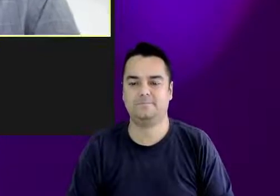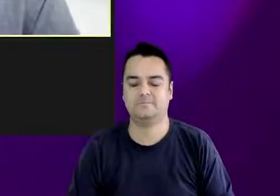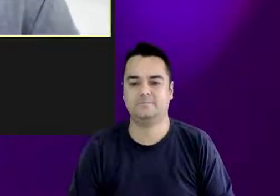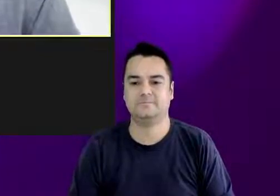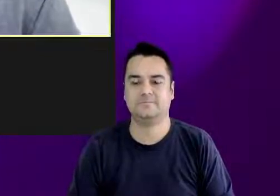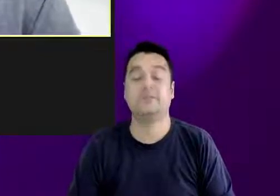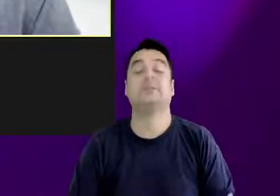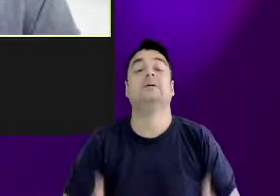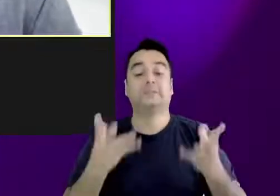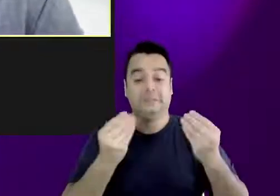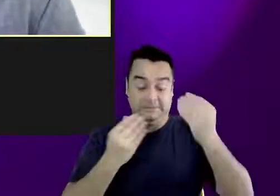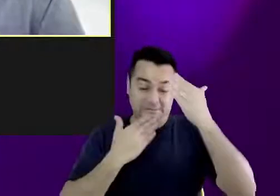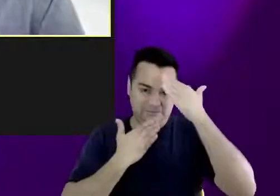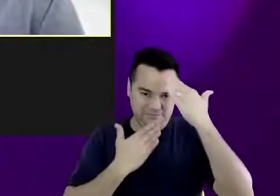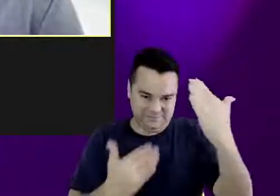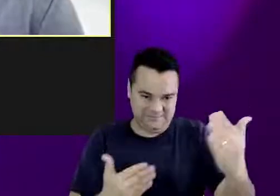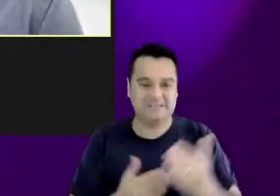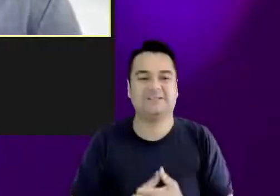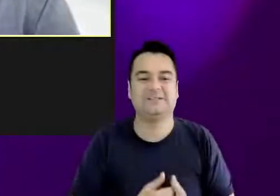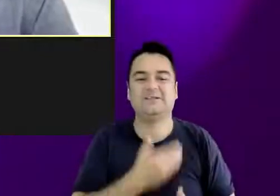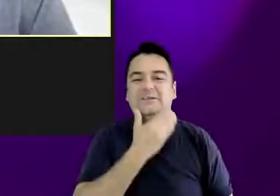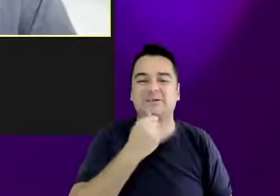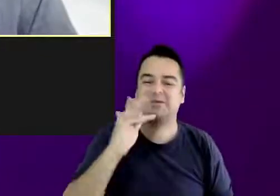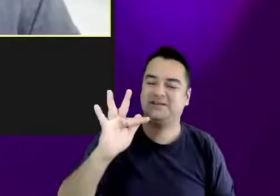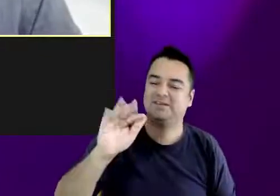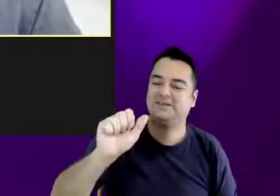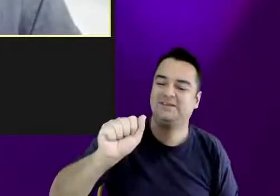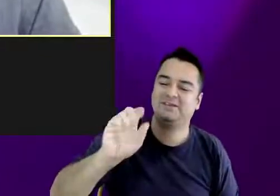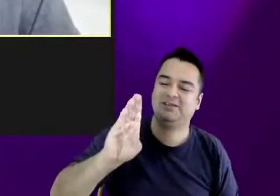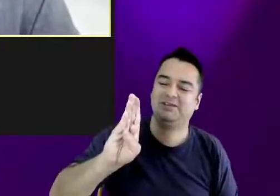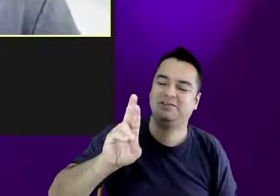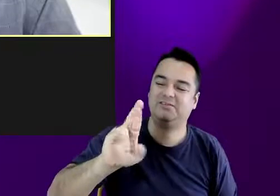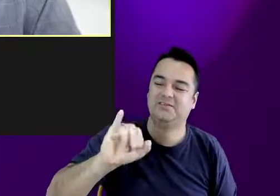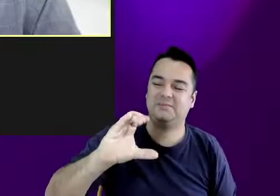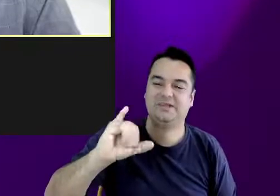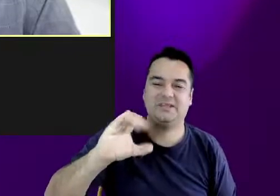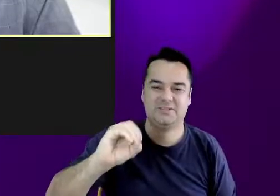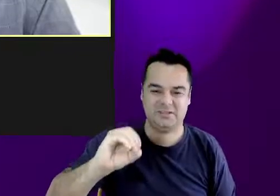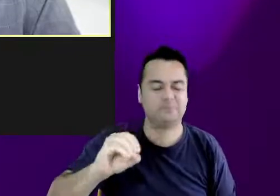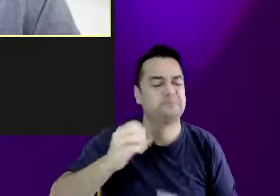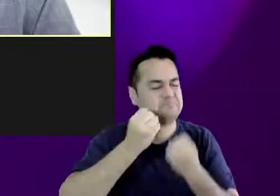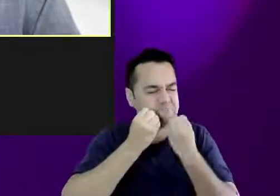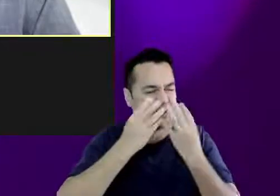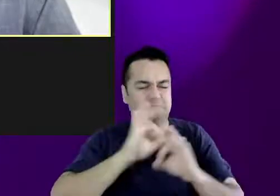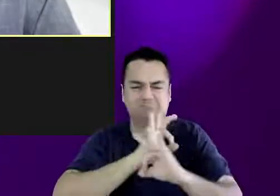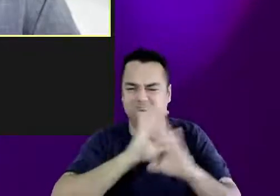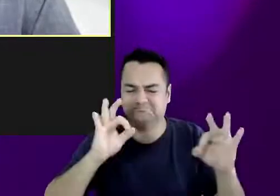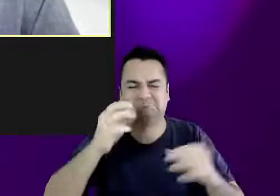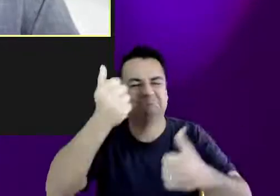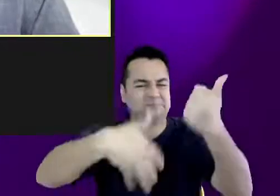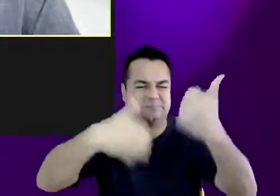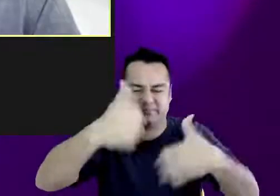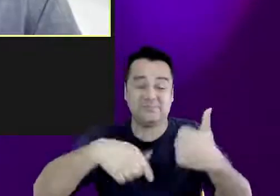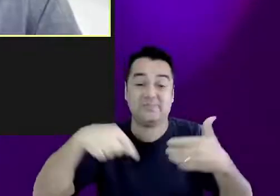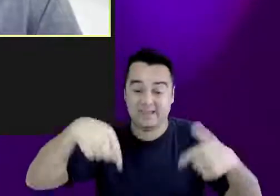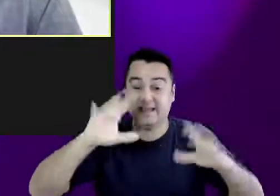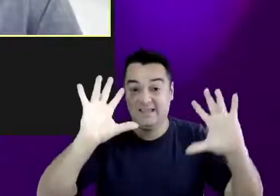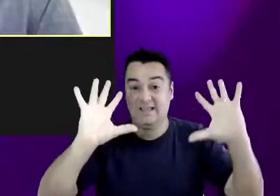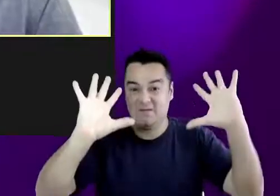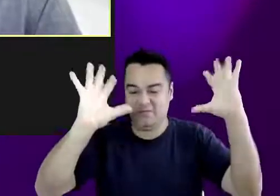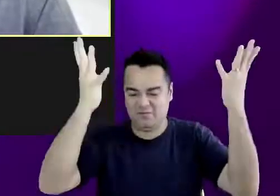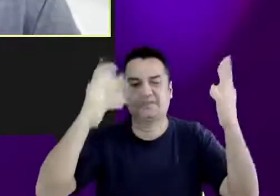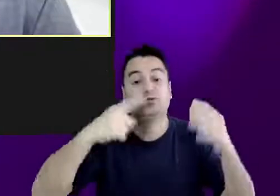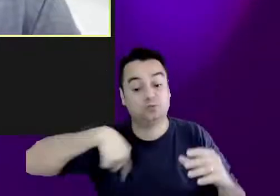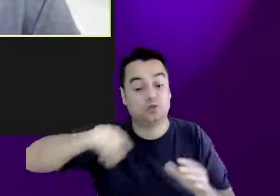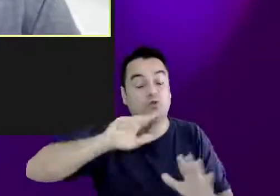Muito obrigado, doutor Fabrício, pela excelente palestra, né? Como eu disse, esse evento nós tivemos o cuidado